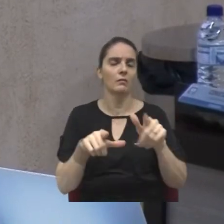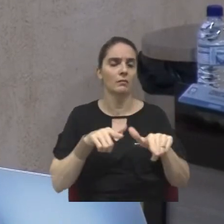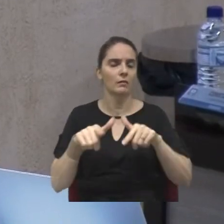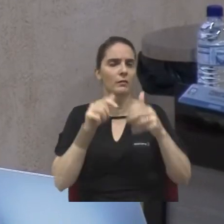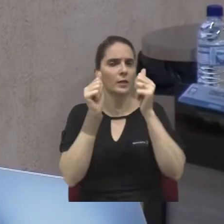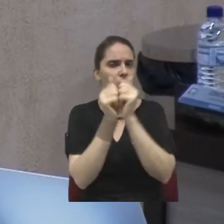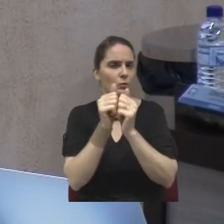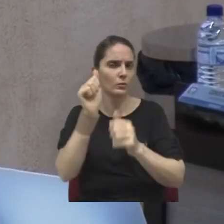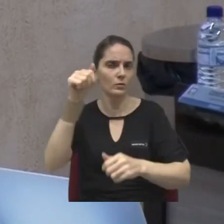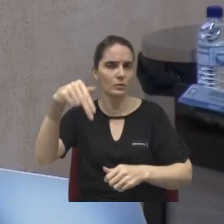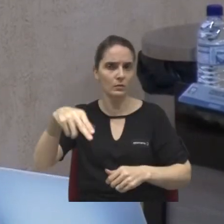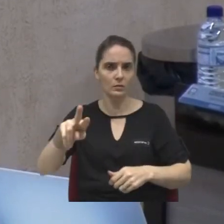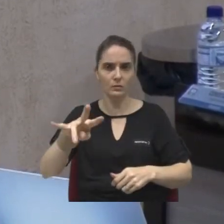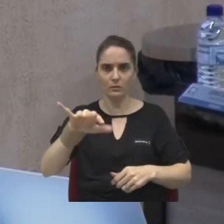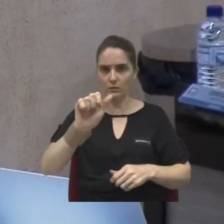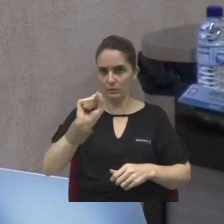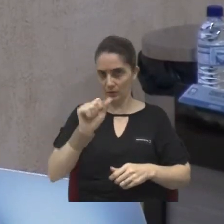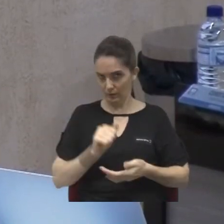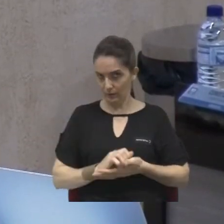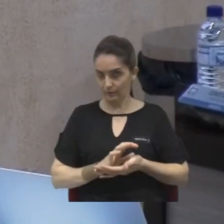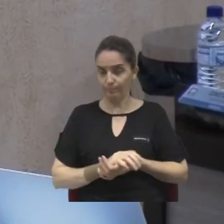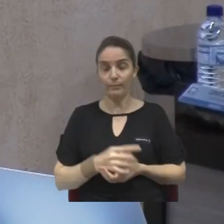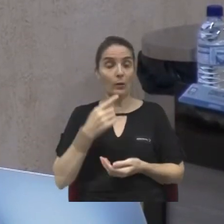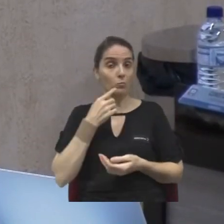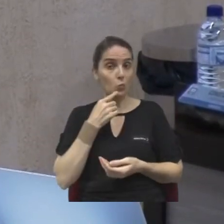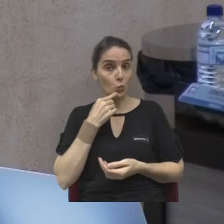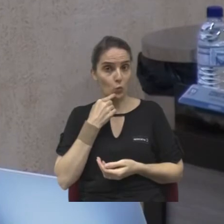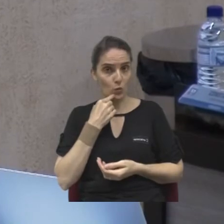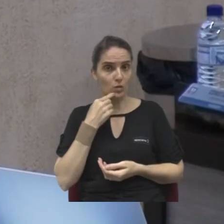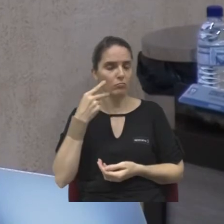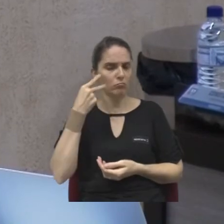E o vereador Cleiton Silva